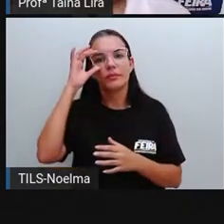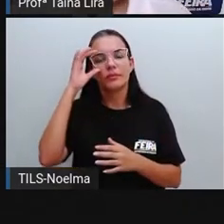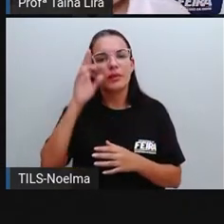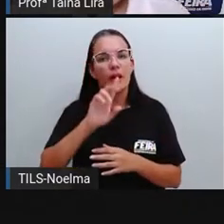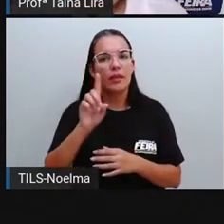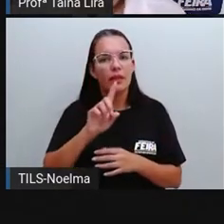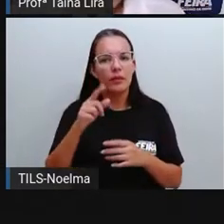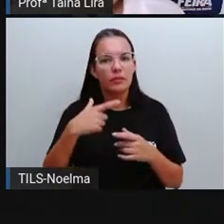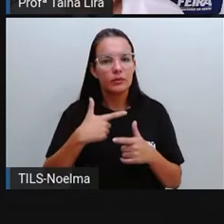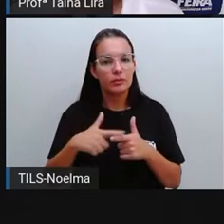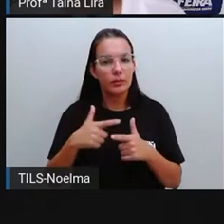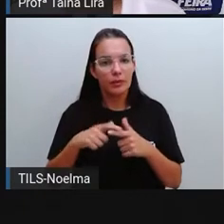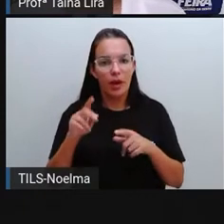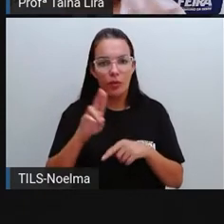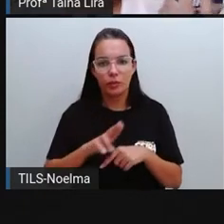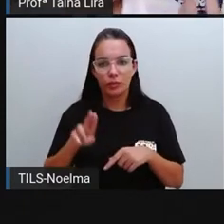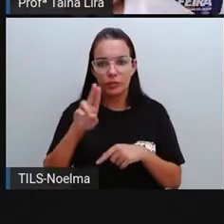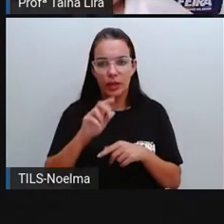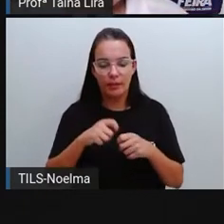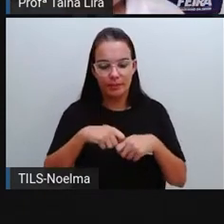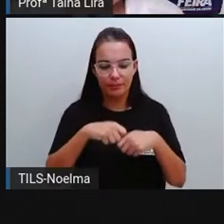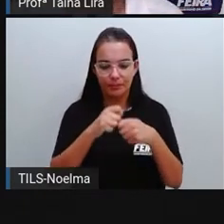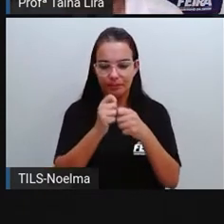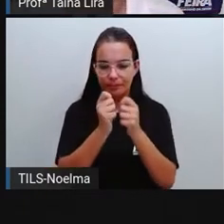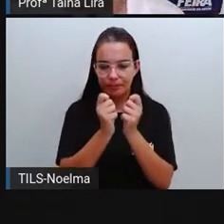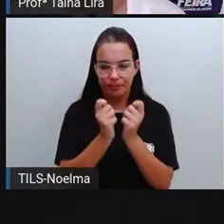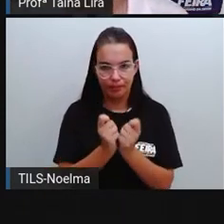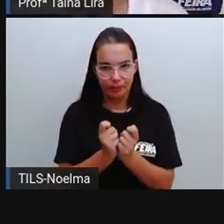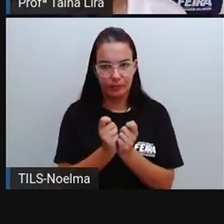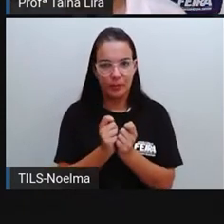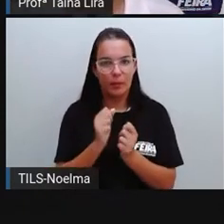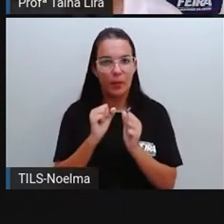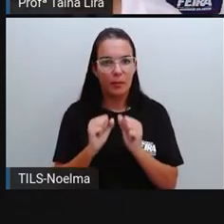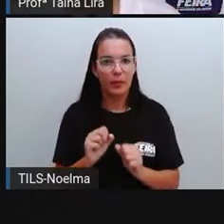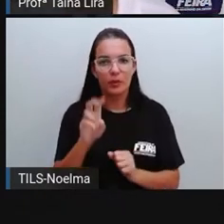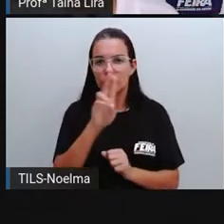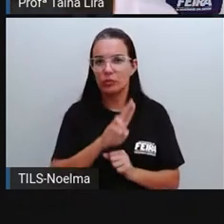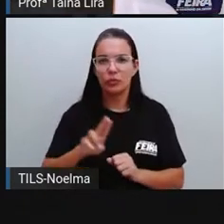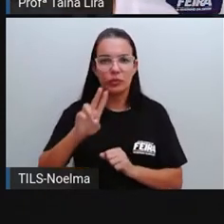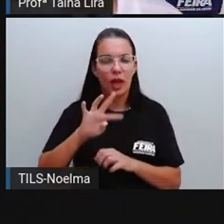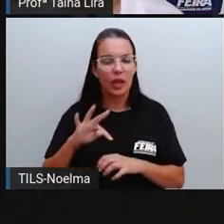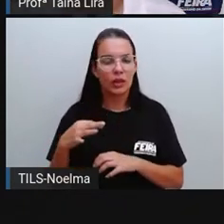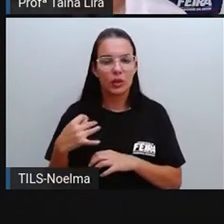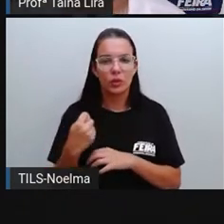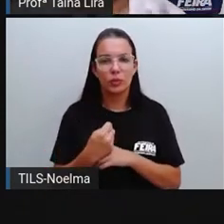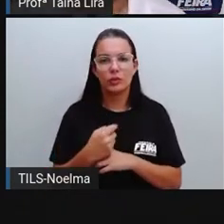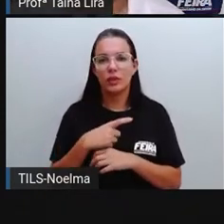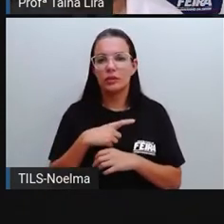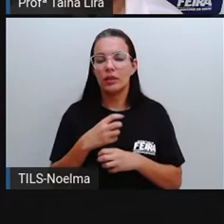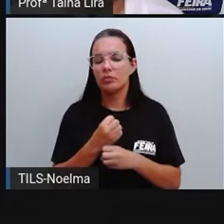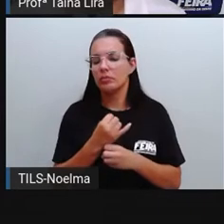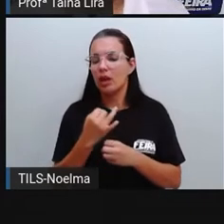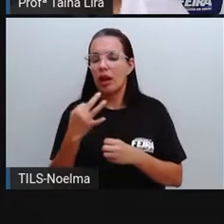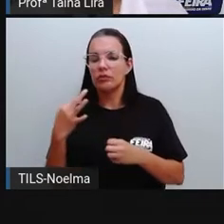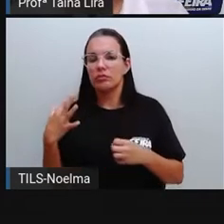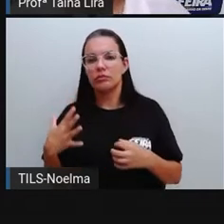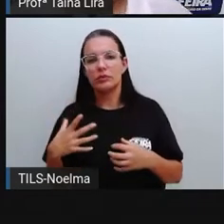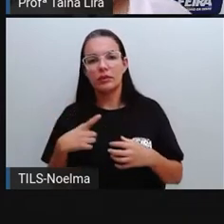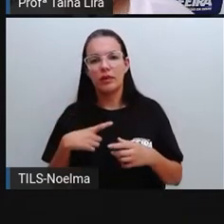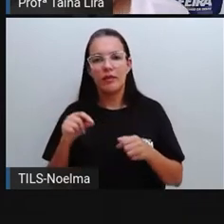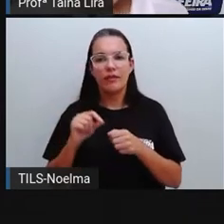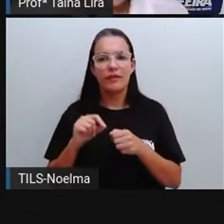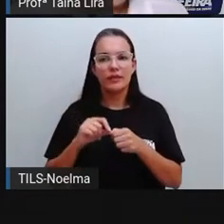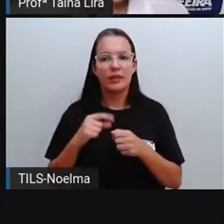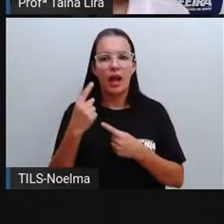utilizar ali todas as cartas do baralho, mas vocês podem utilizar todas, tá? Podem definir quantas rodadas vocês vão fazer, né, para